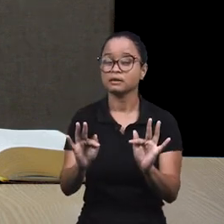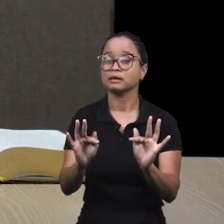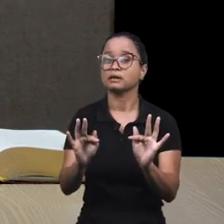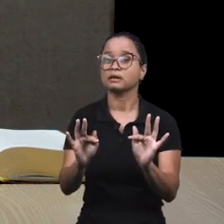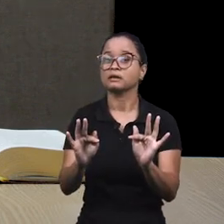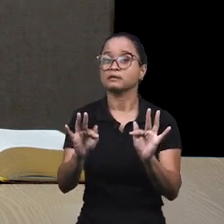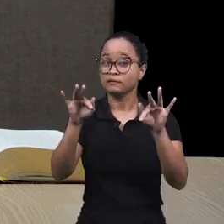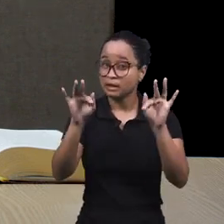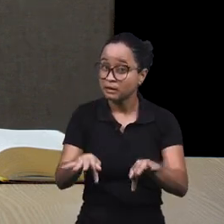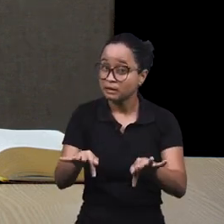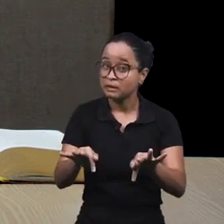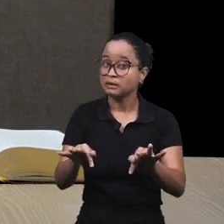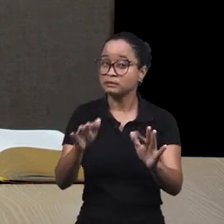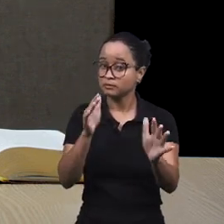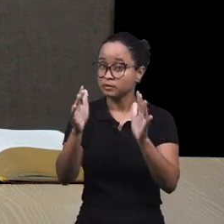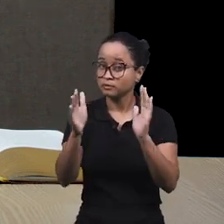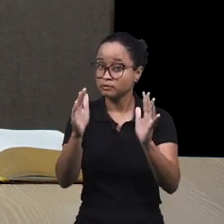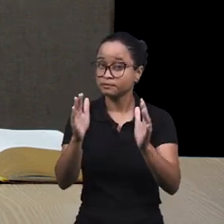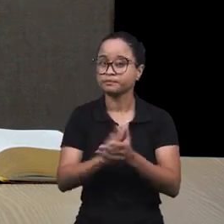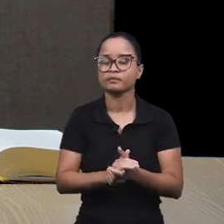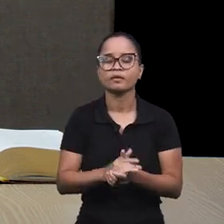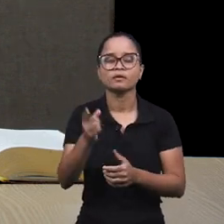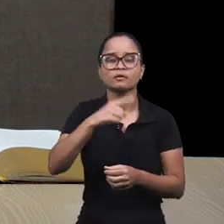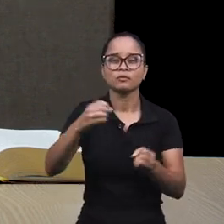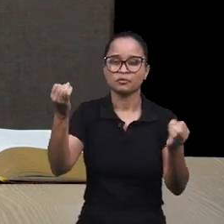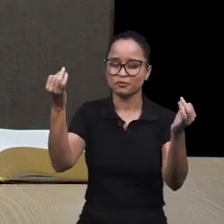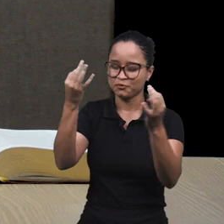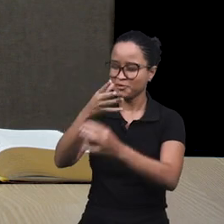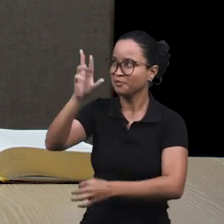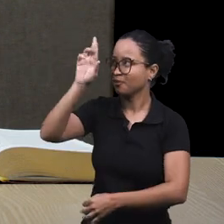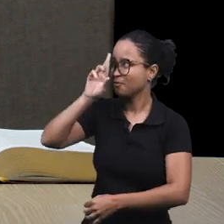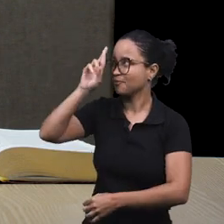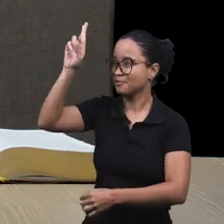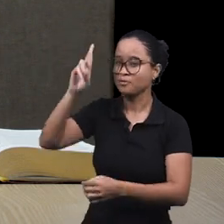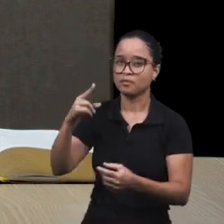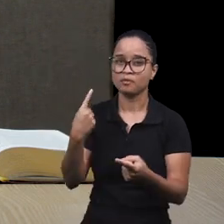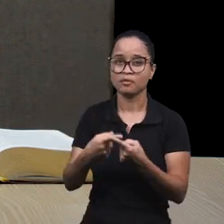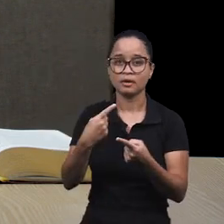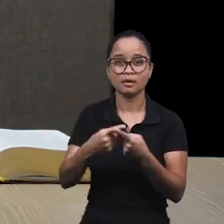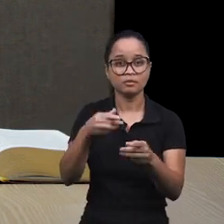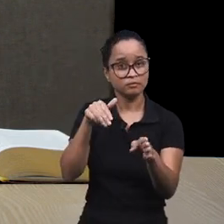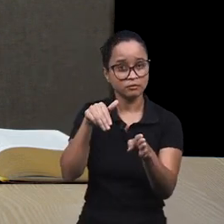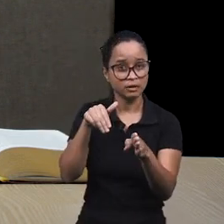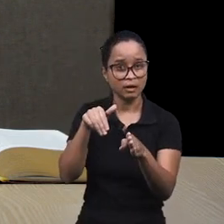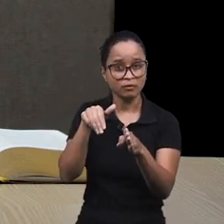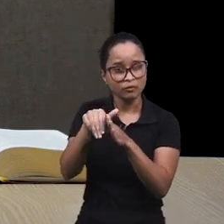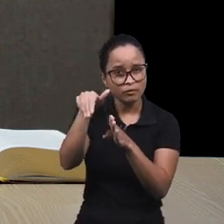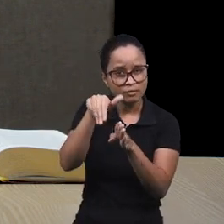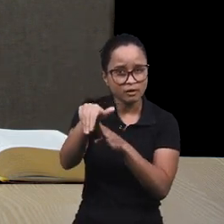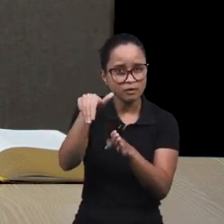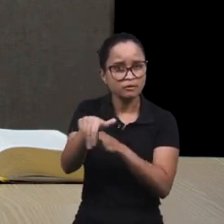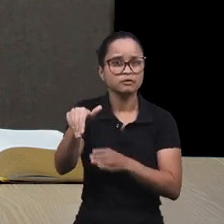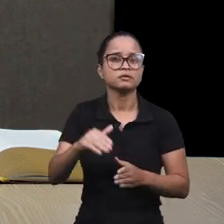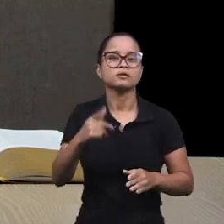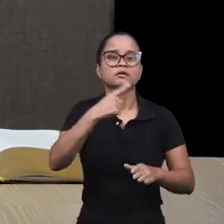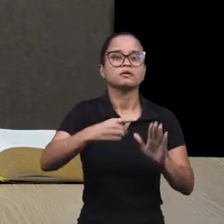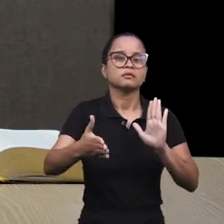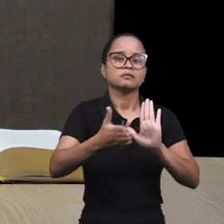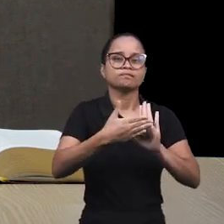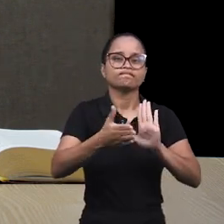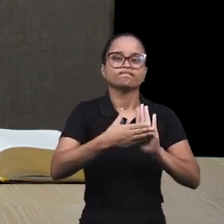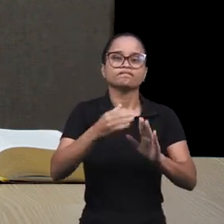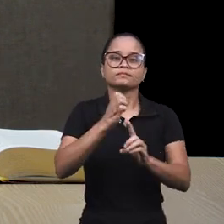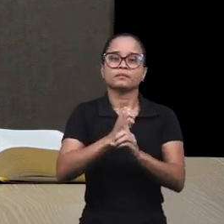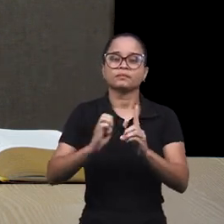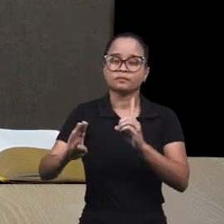hoje, dessa transmissão, fazendo uma glorificação ao Senhor, conforme recomendado na nossa